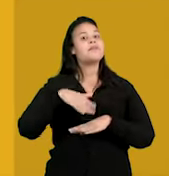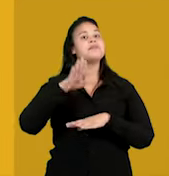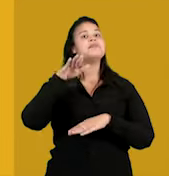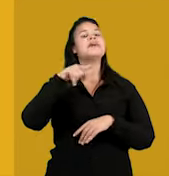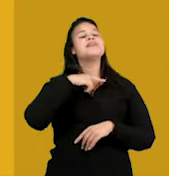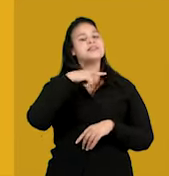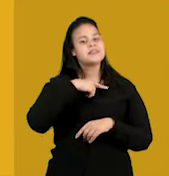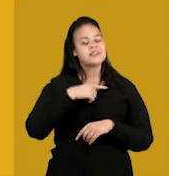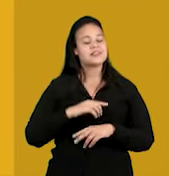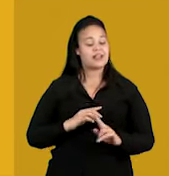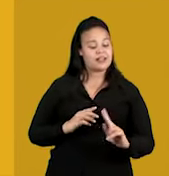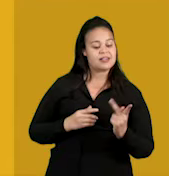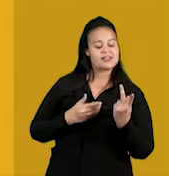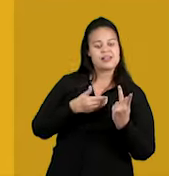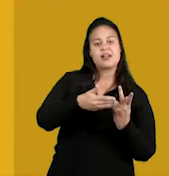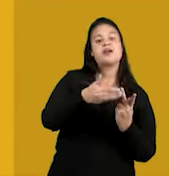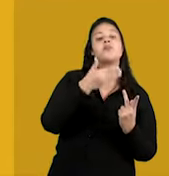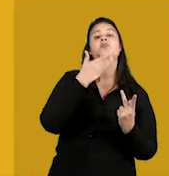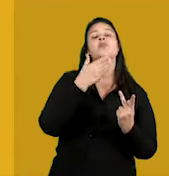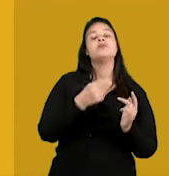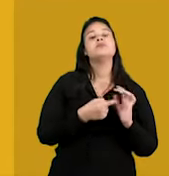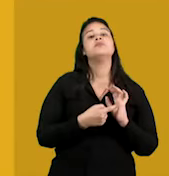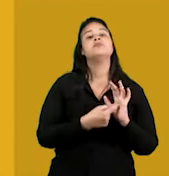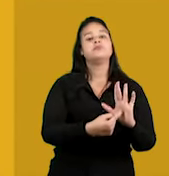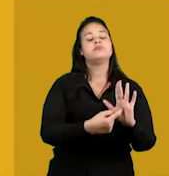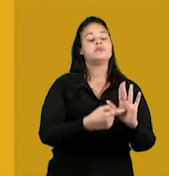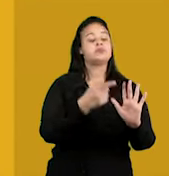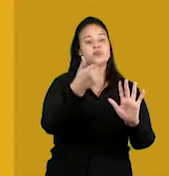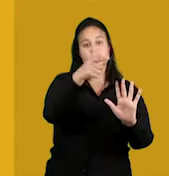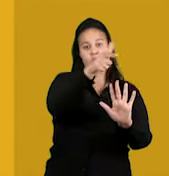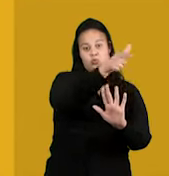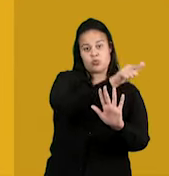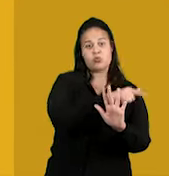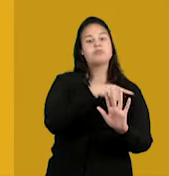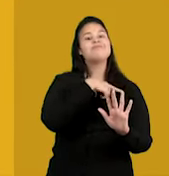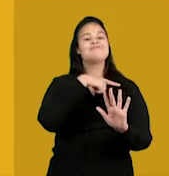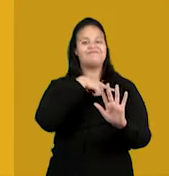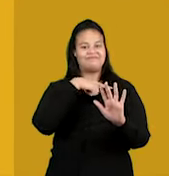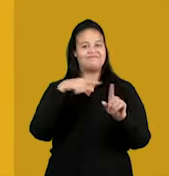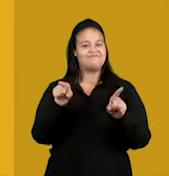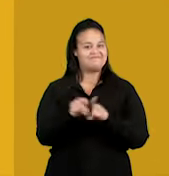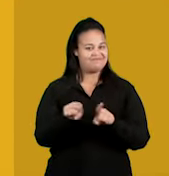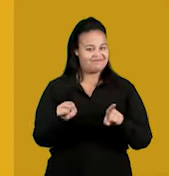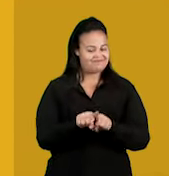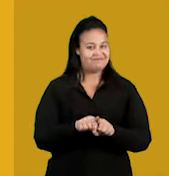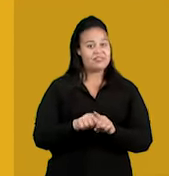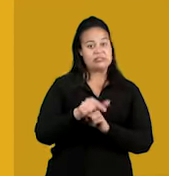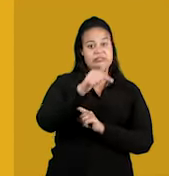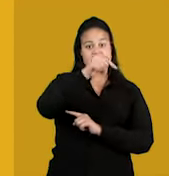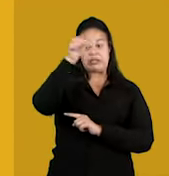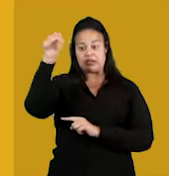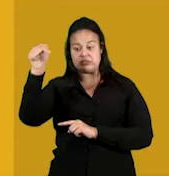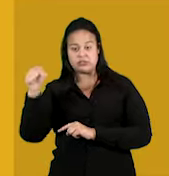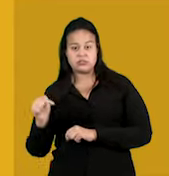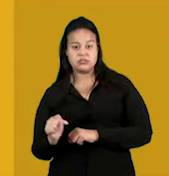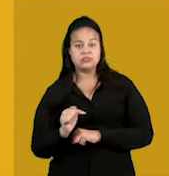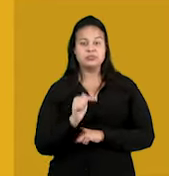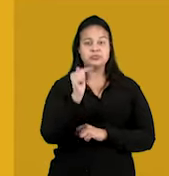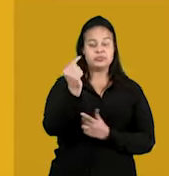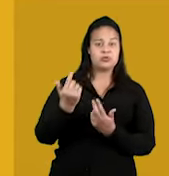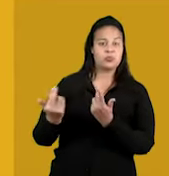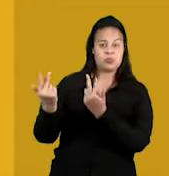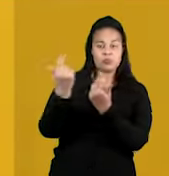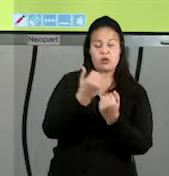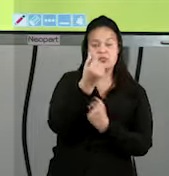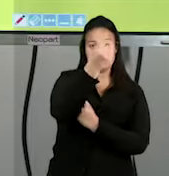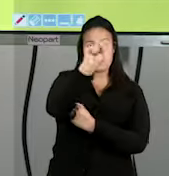do hexágono, mostra vários outros que existem aqui, de 7 lados iguais,